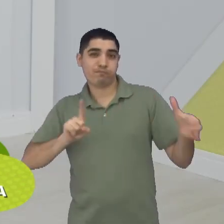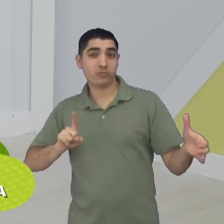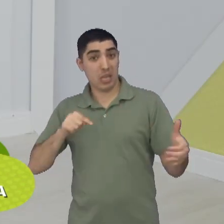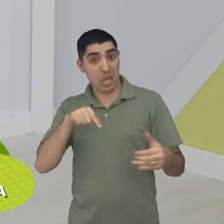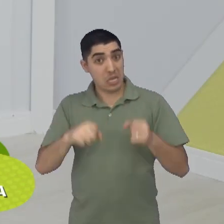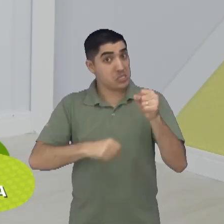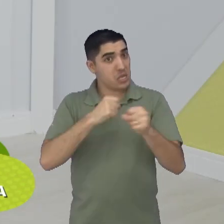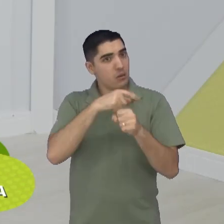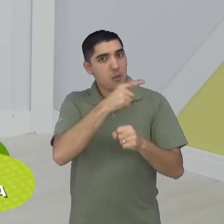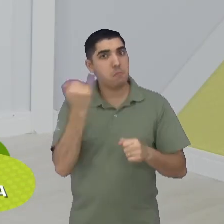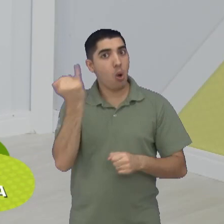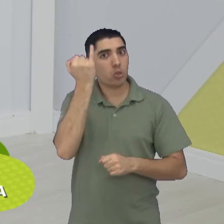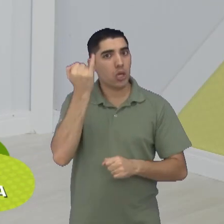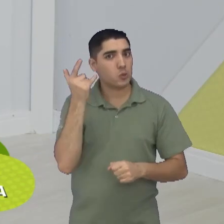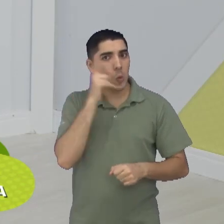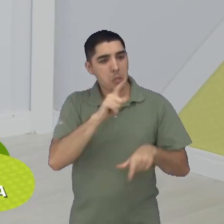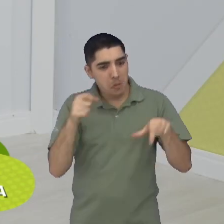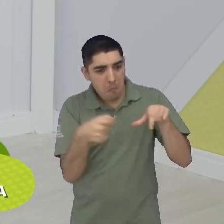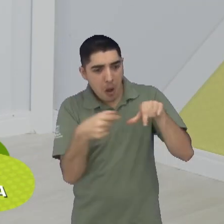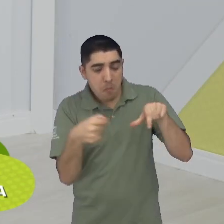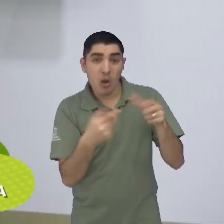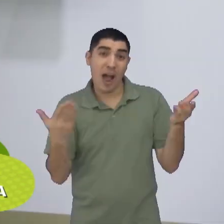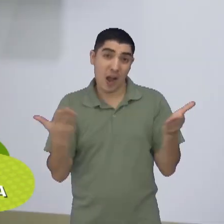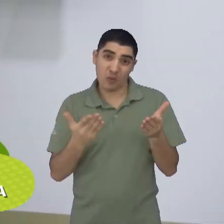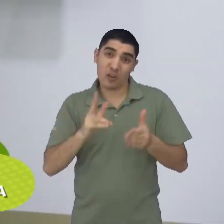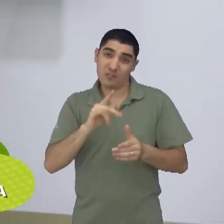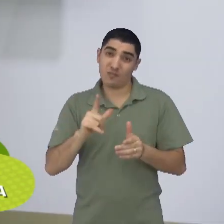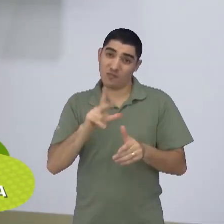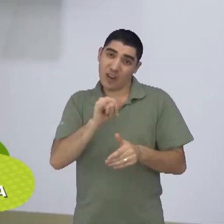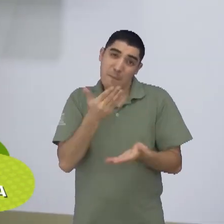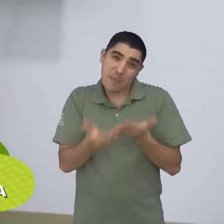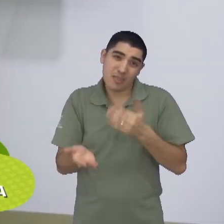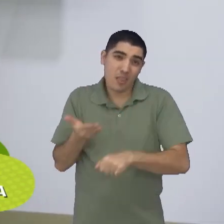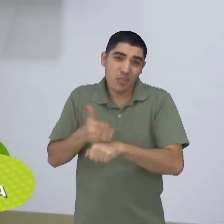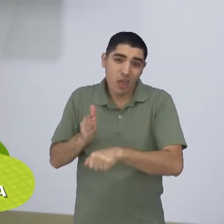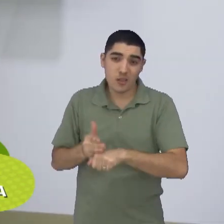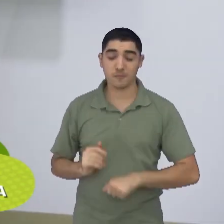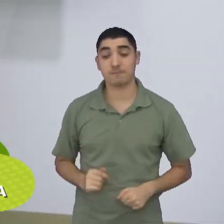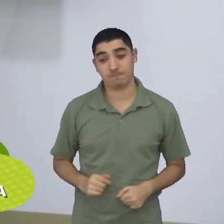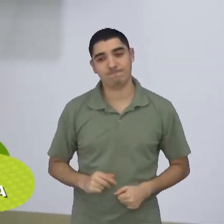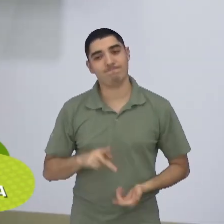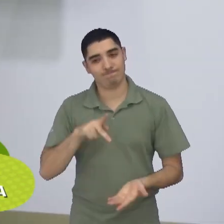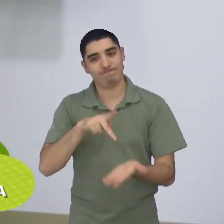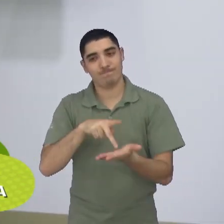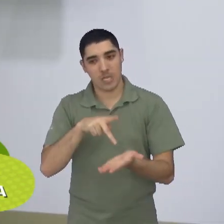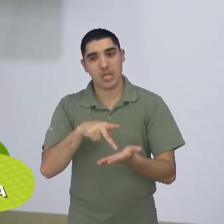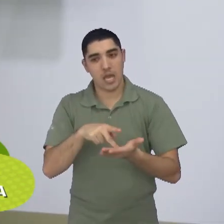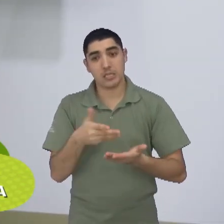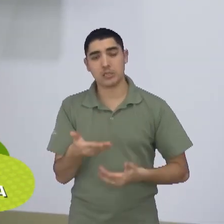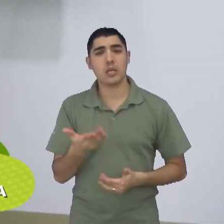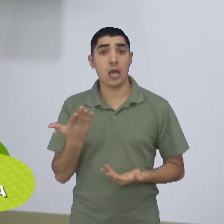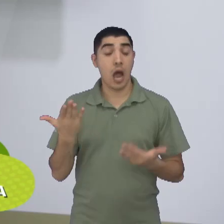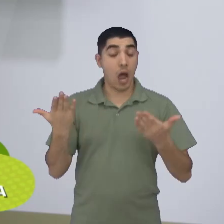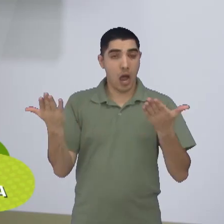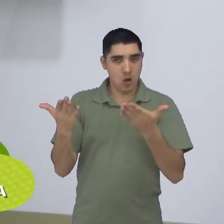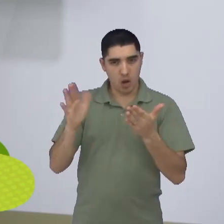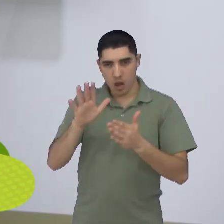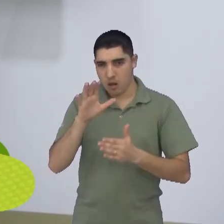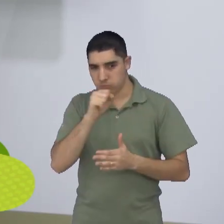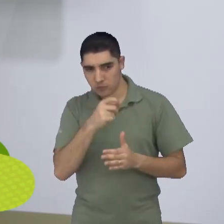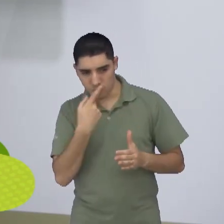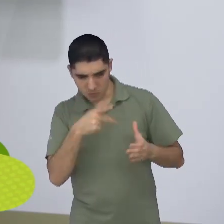E ele deve perder um período de treinamento aí nesse início de preparação. Com certeza, Bruno. Falando sobre o elenco do São